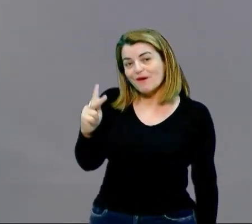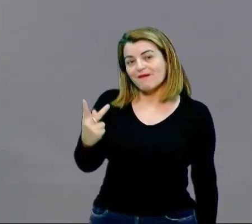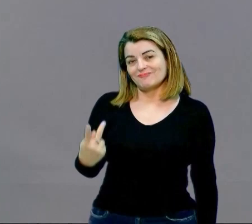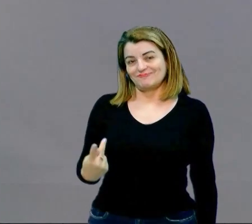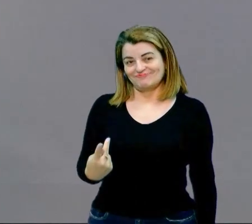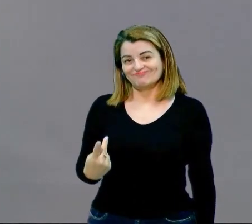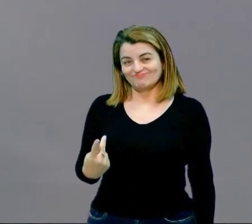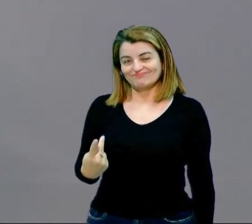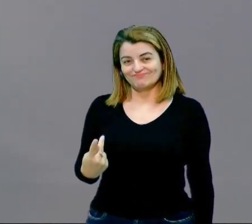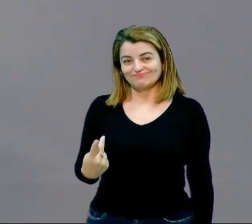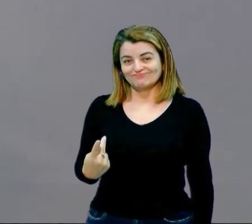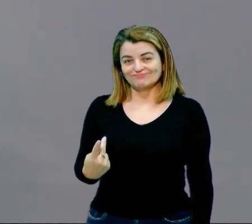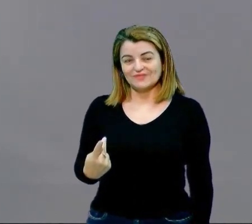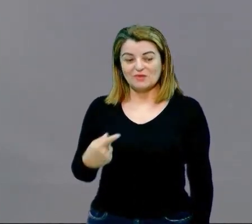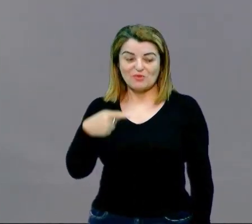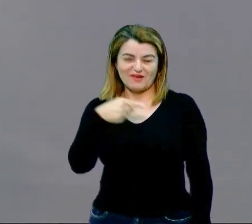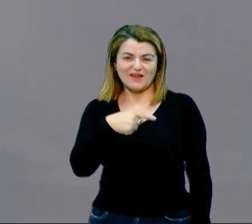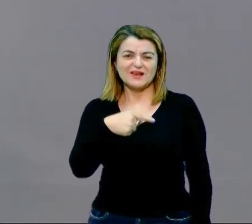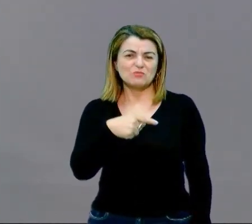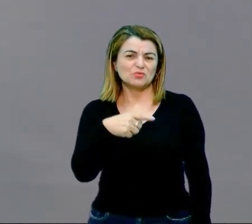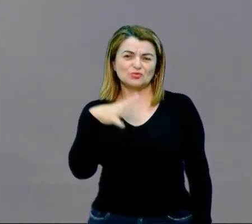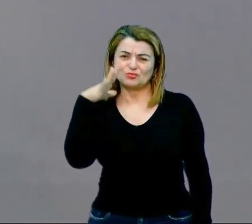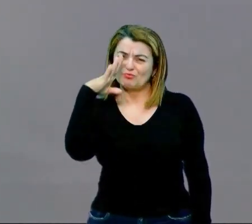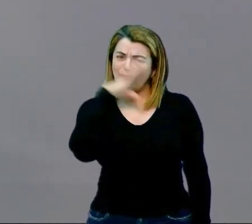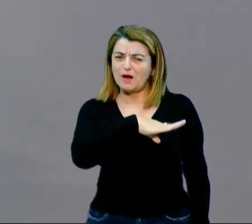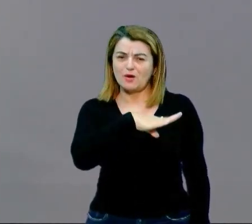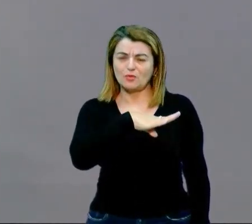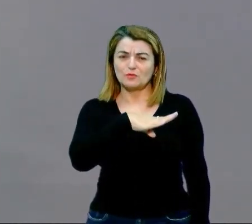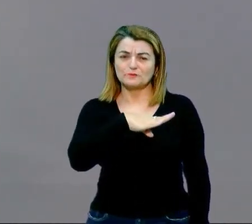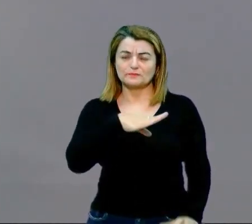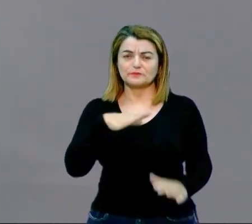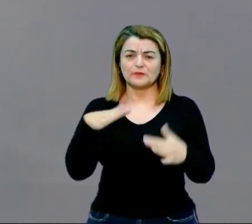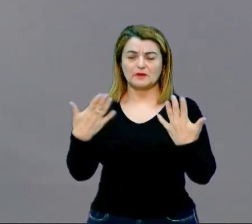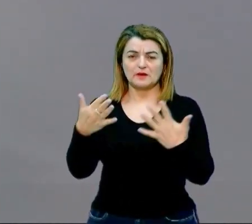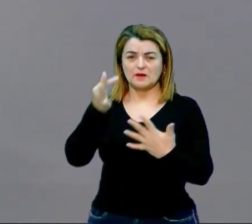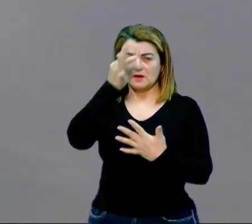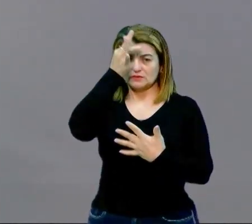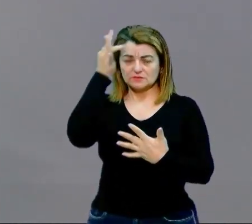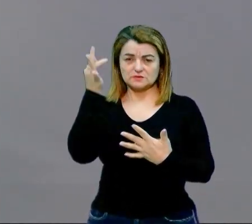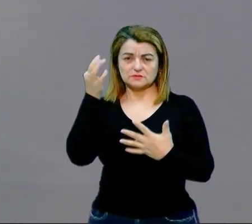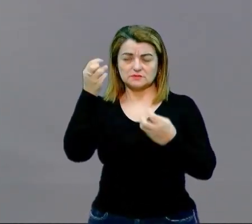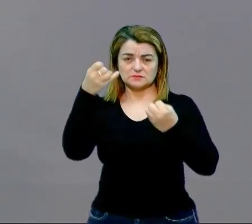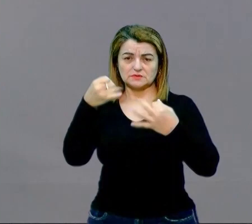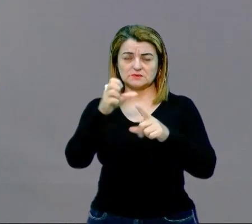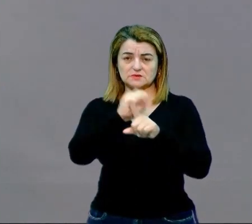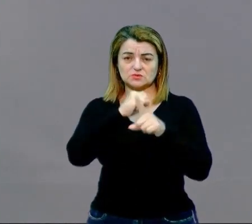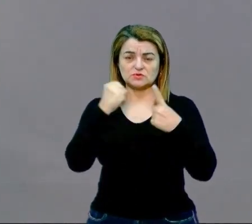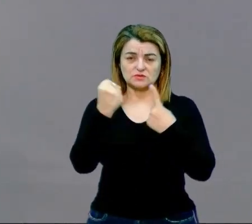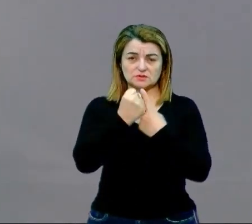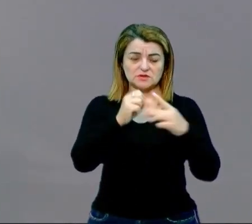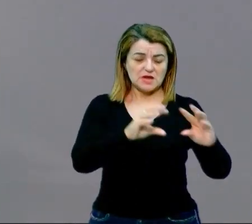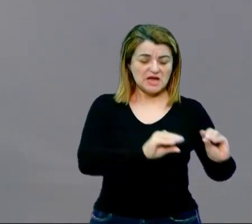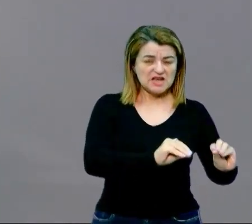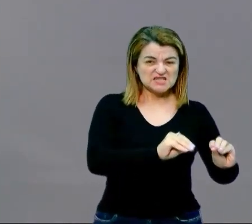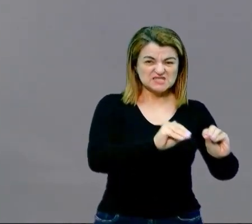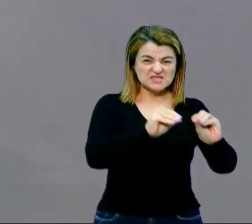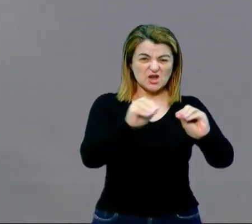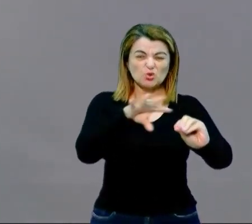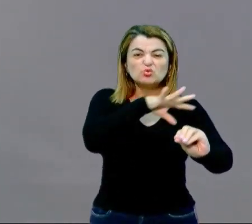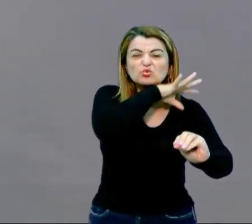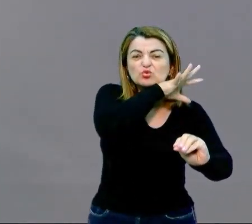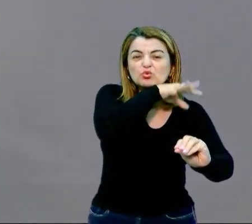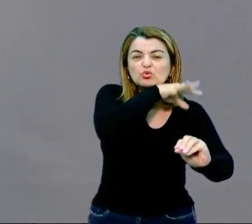crueldade. É aquela coisa lá dos antropólogos que dizem que a sociedade humana ela saiu da